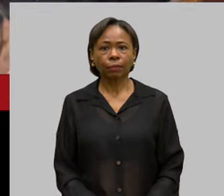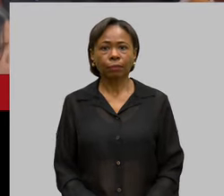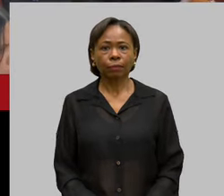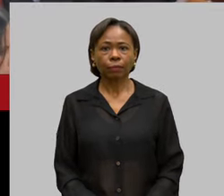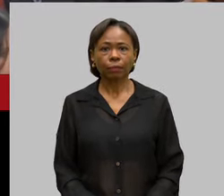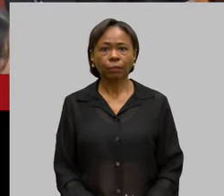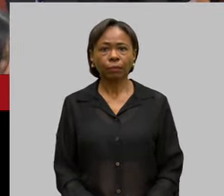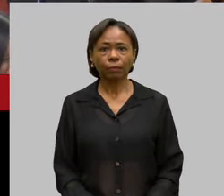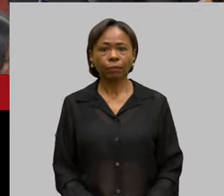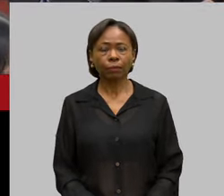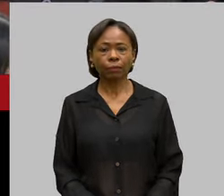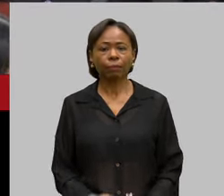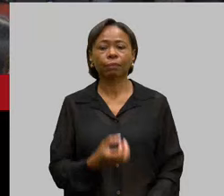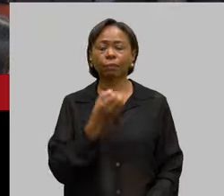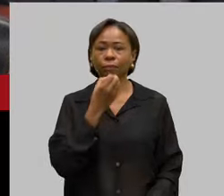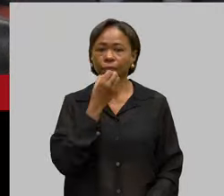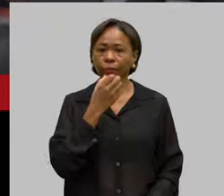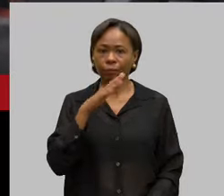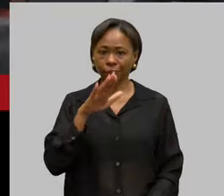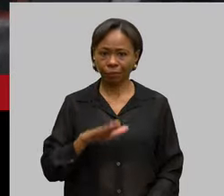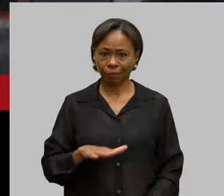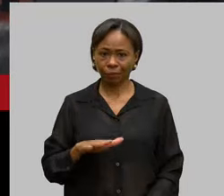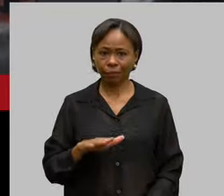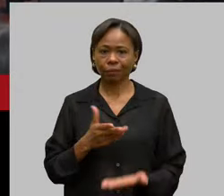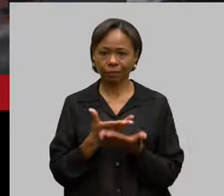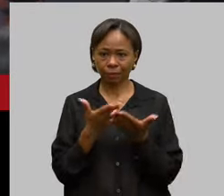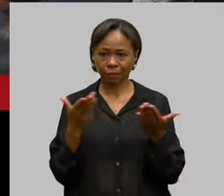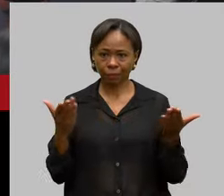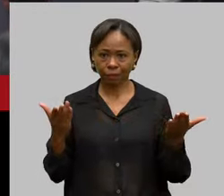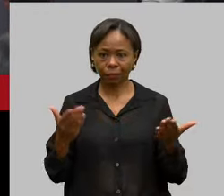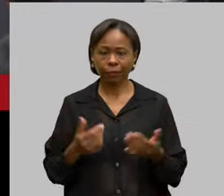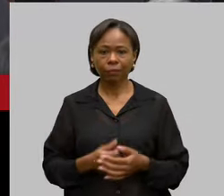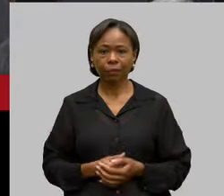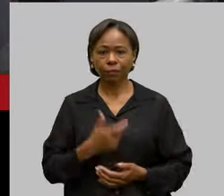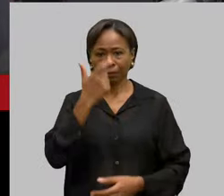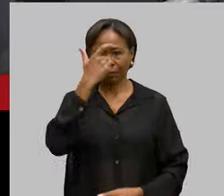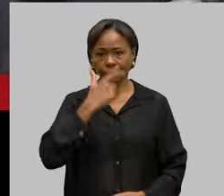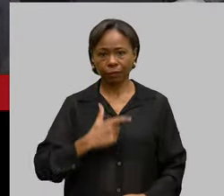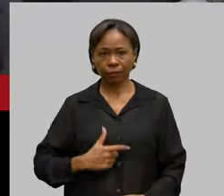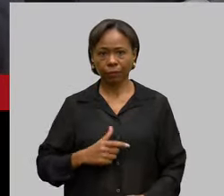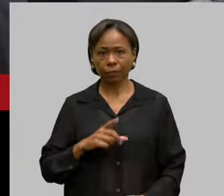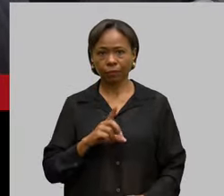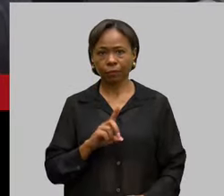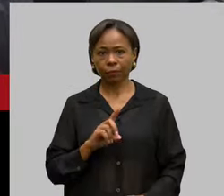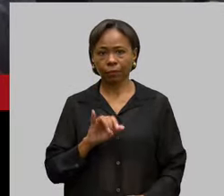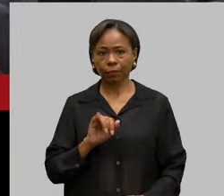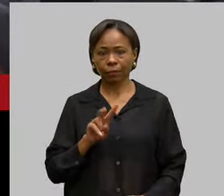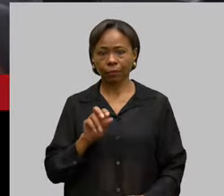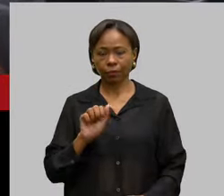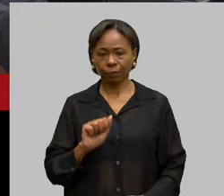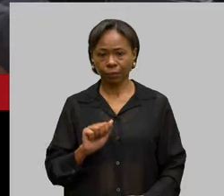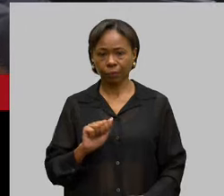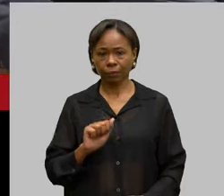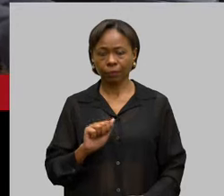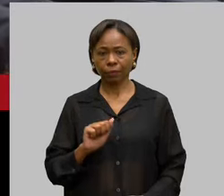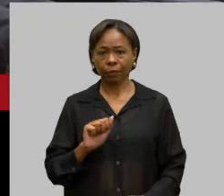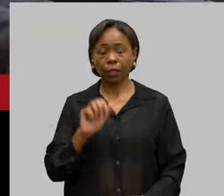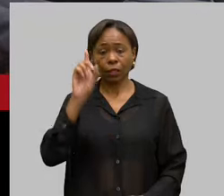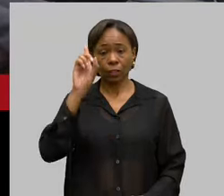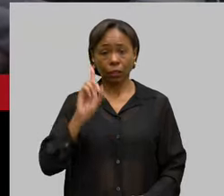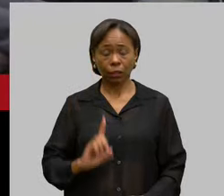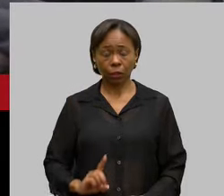mesa Boa tarde a todos eh eu sou diva Couto sou diretora de Previdência